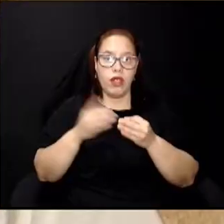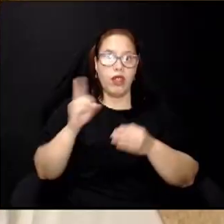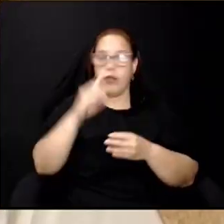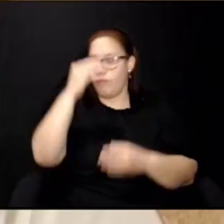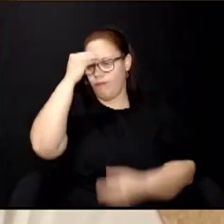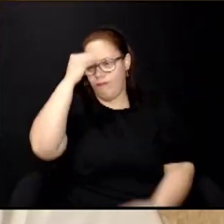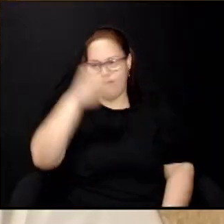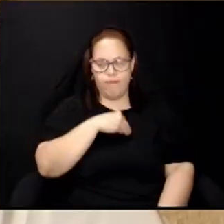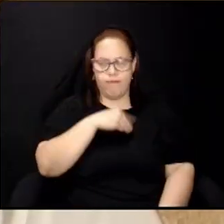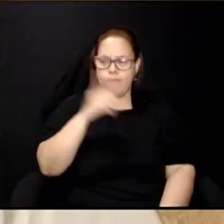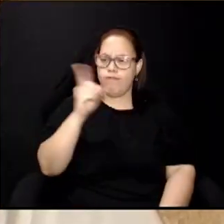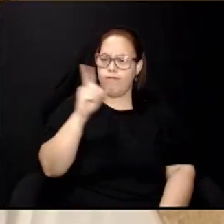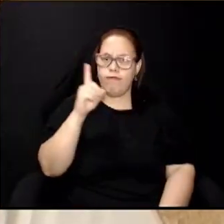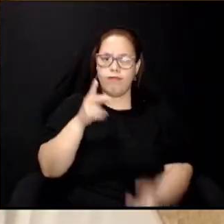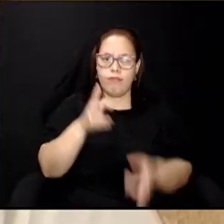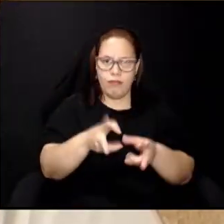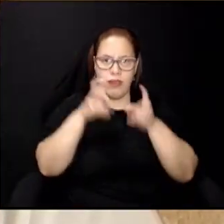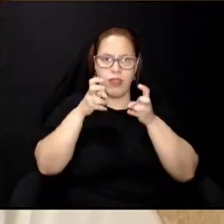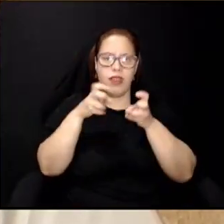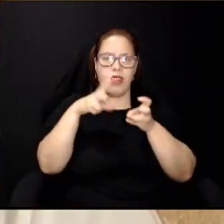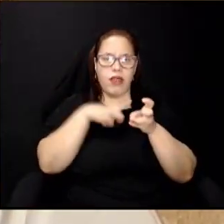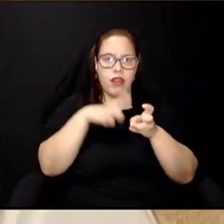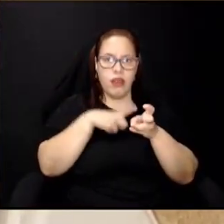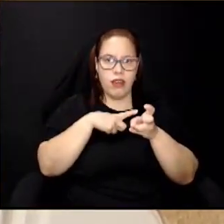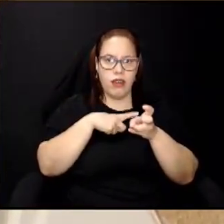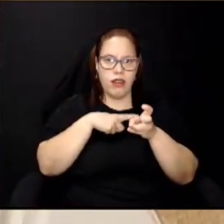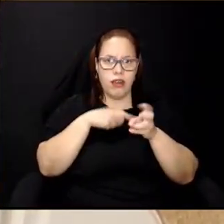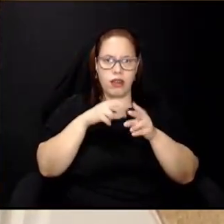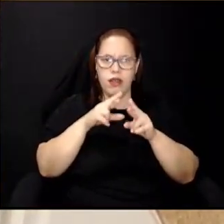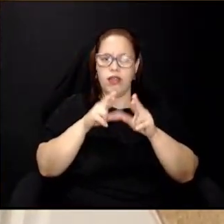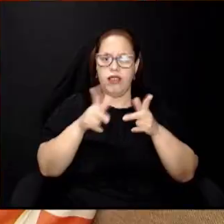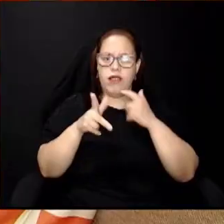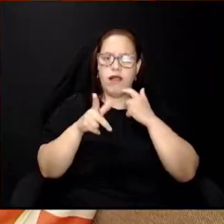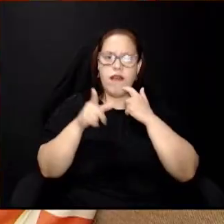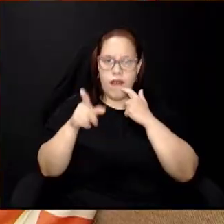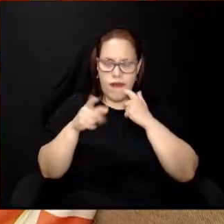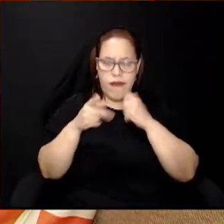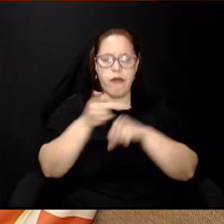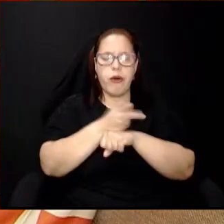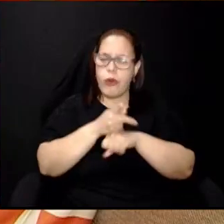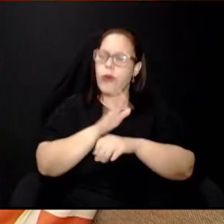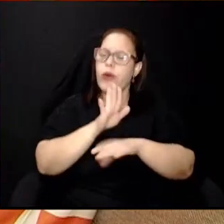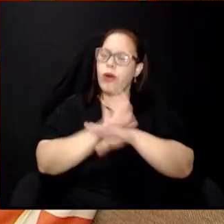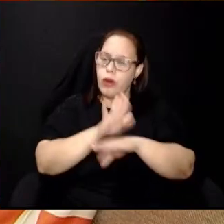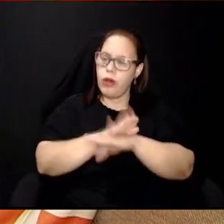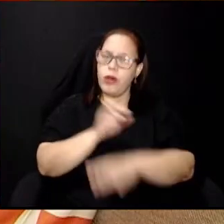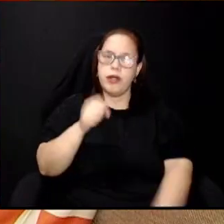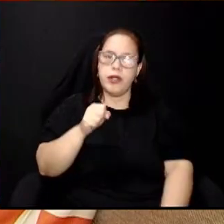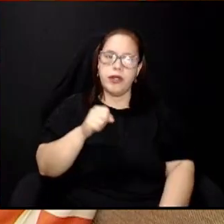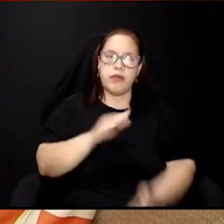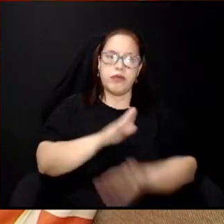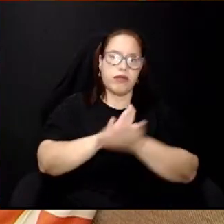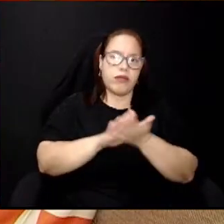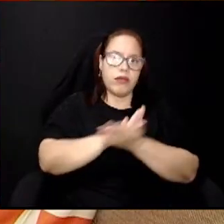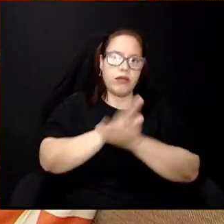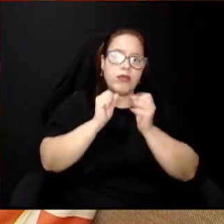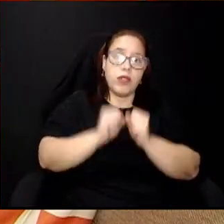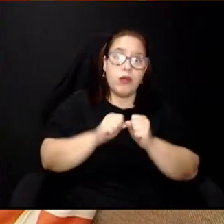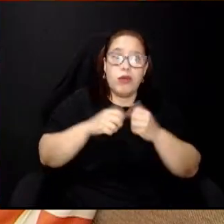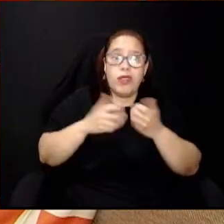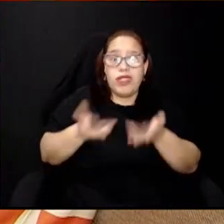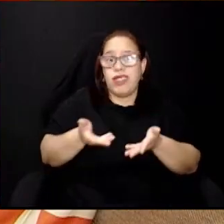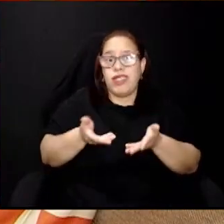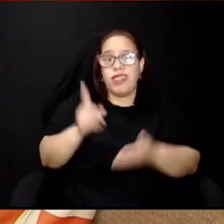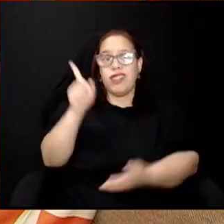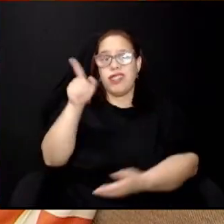você percebe que tem alguma coisa diferente, vai atrás. Pode não ser nada, mas pode ser. E se for,